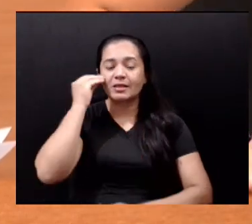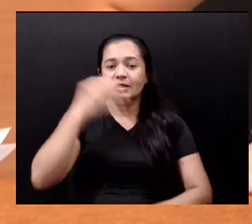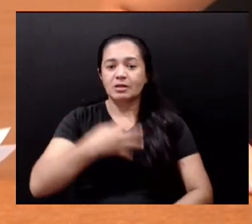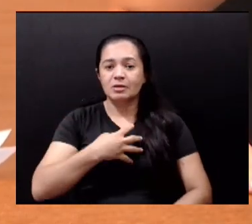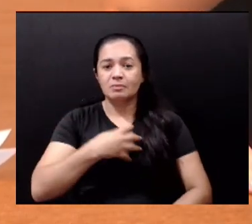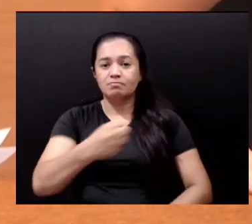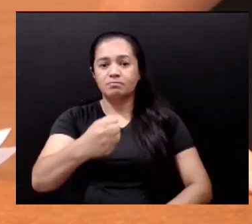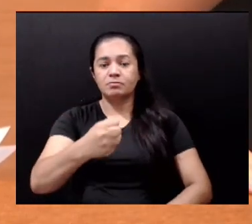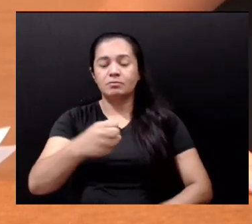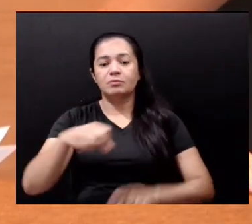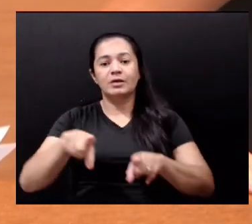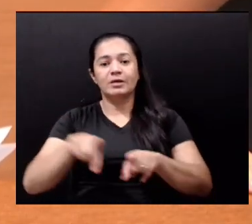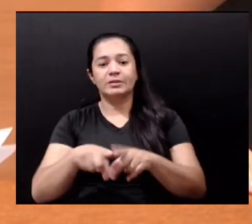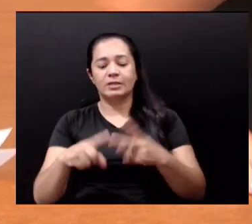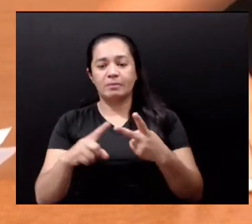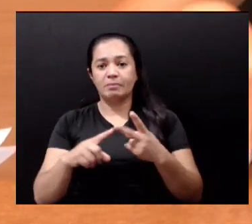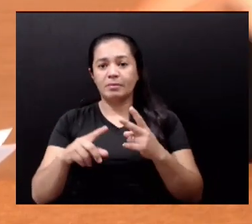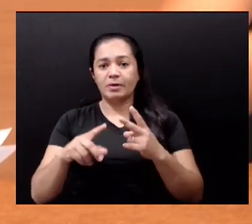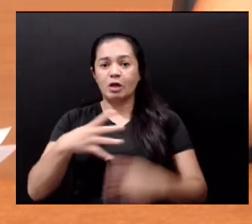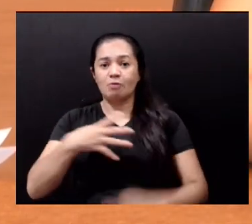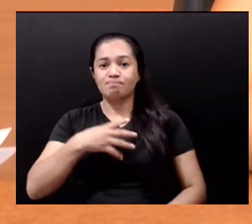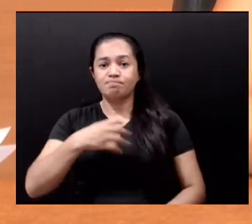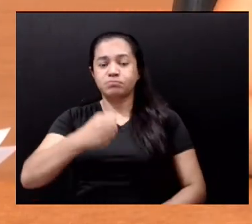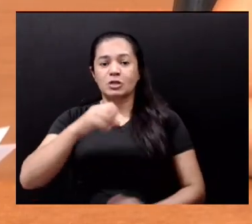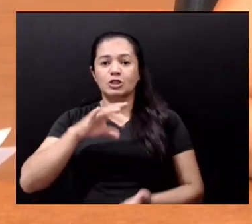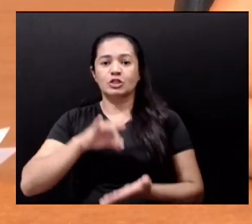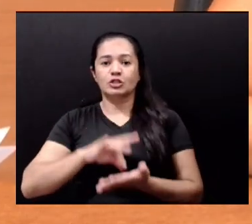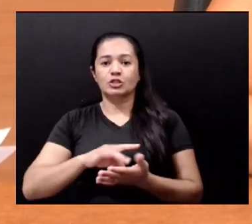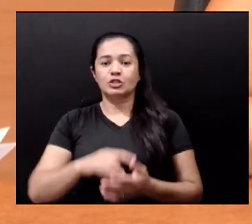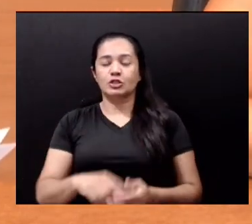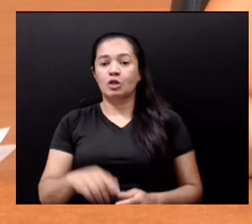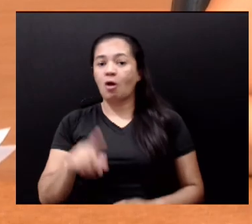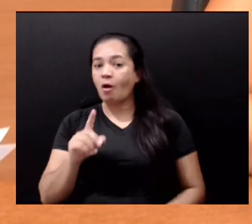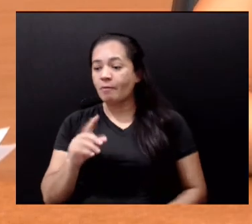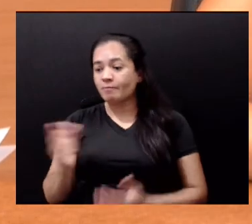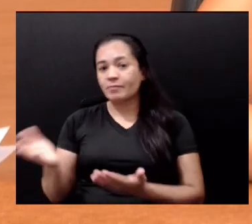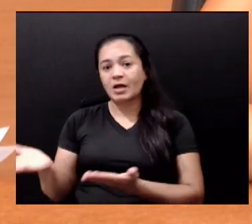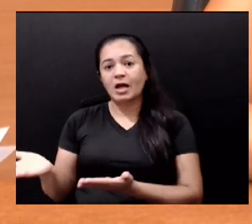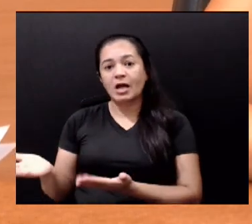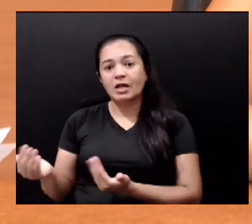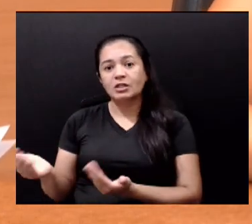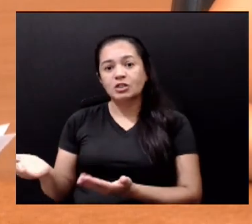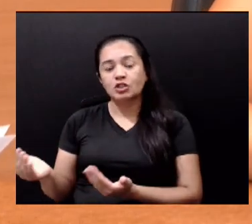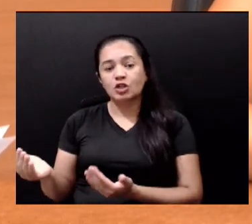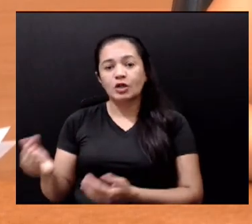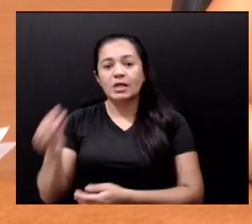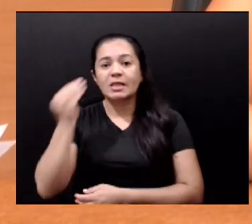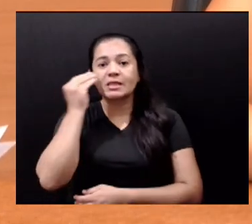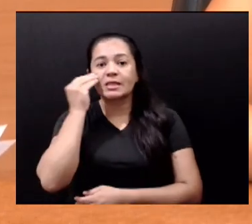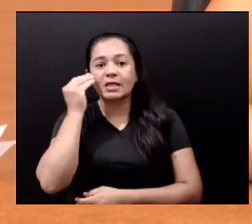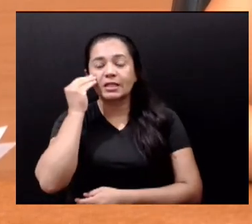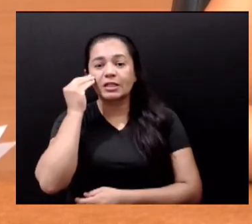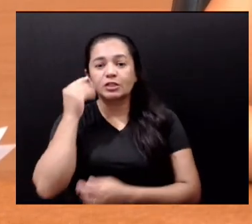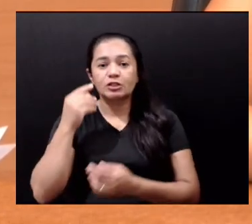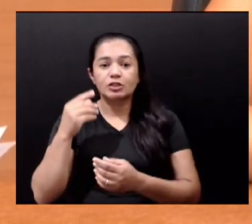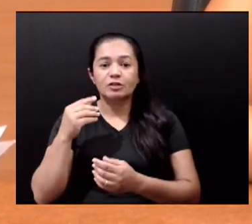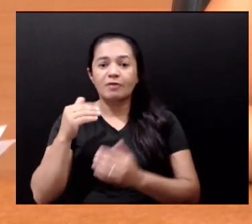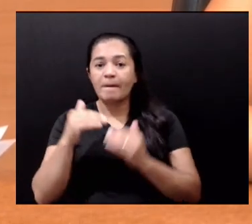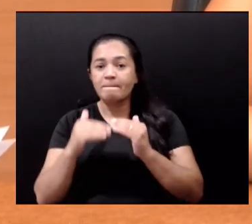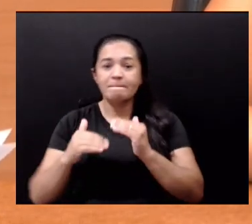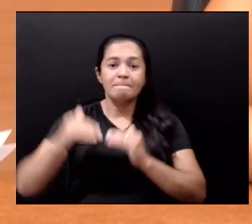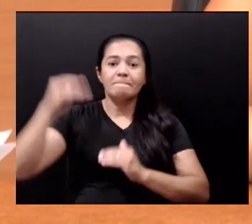terem uma ideia, no caso das adolescentes, as tentativas de suicídio superam as notificações de violência